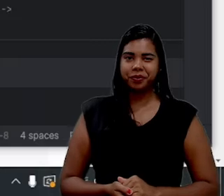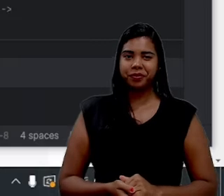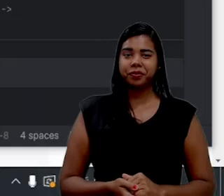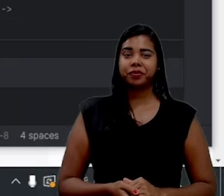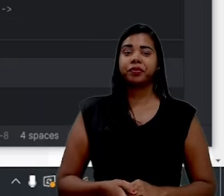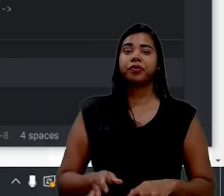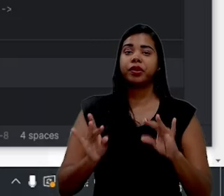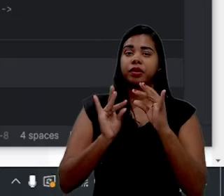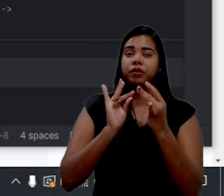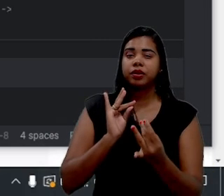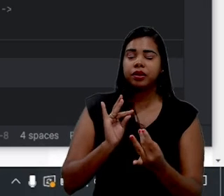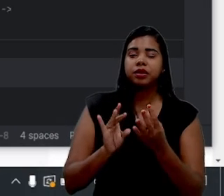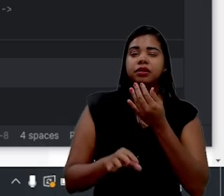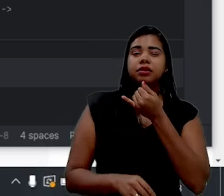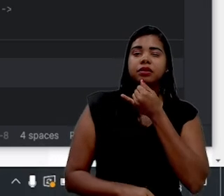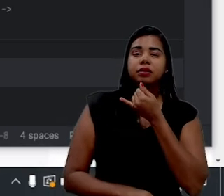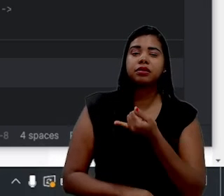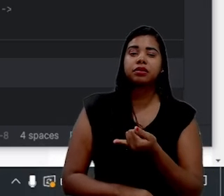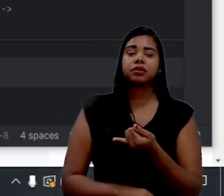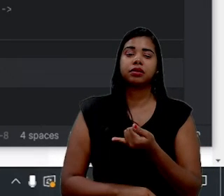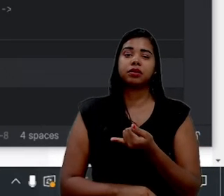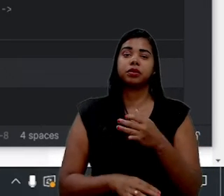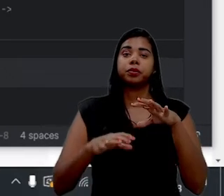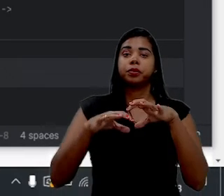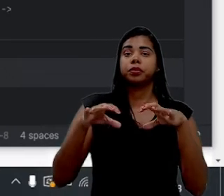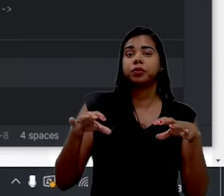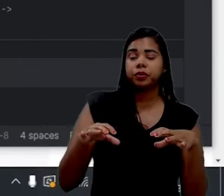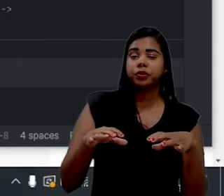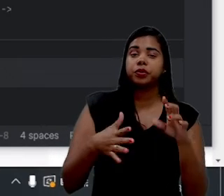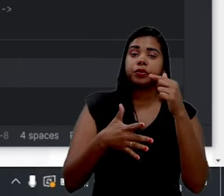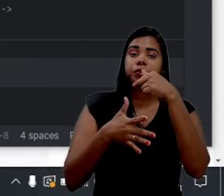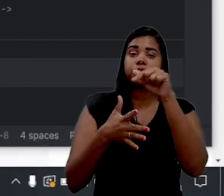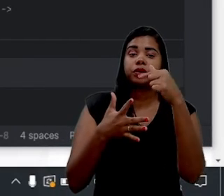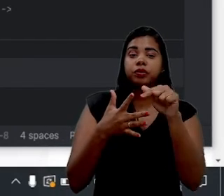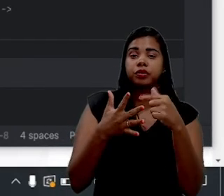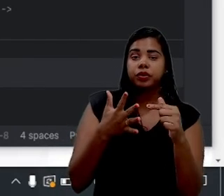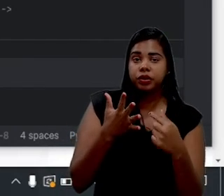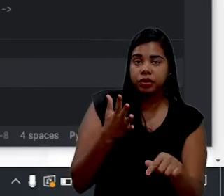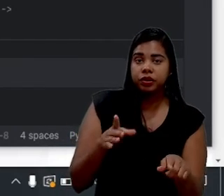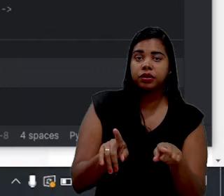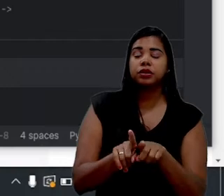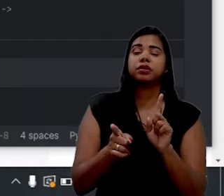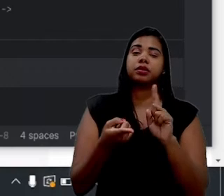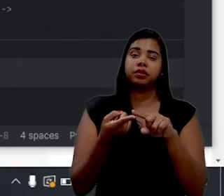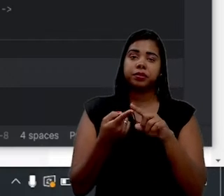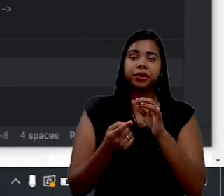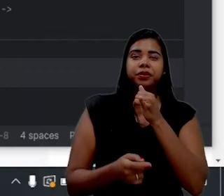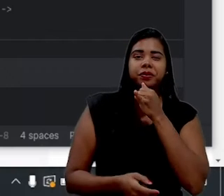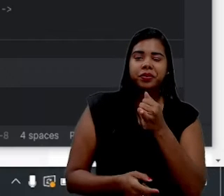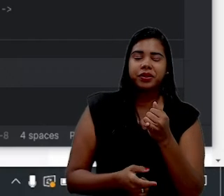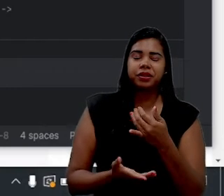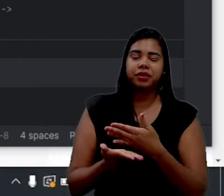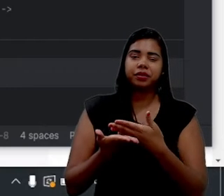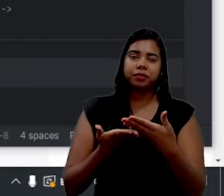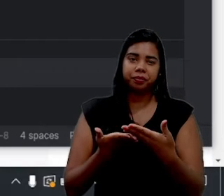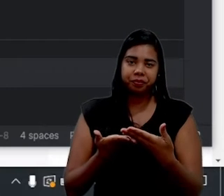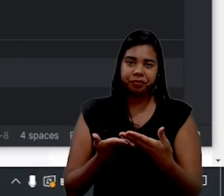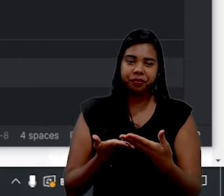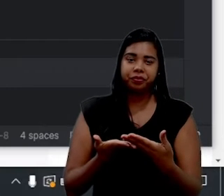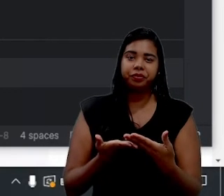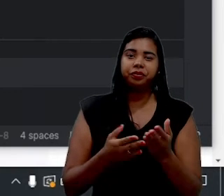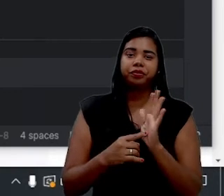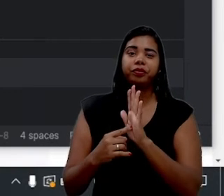que pode dividir as páginas, né? No caso dessa página index, em